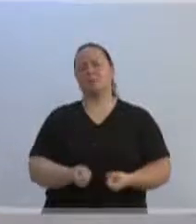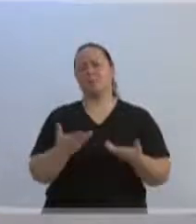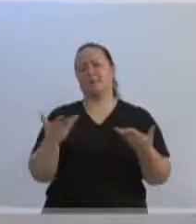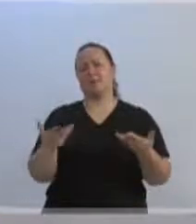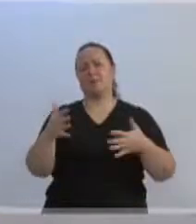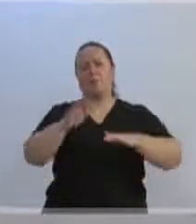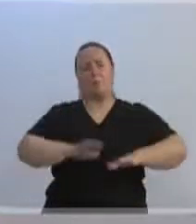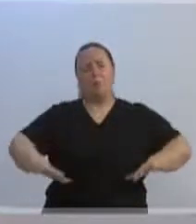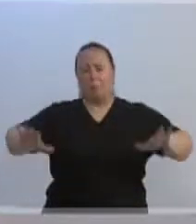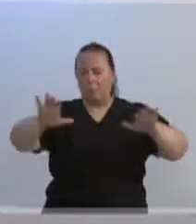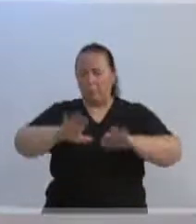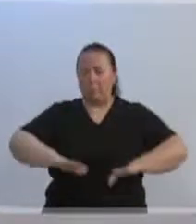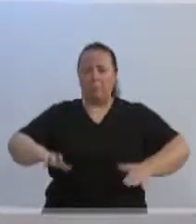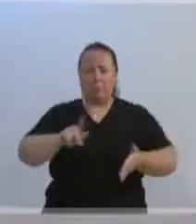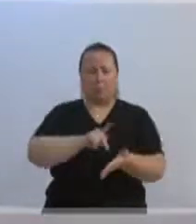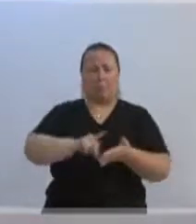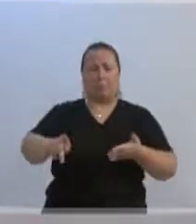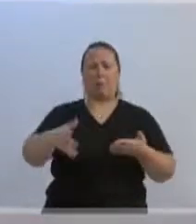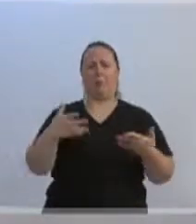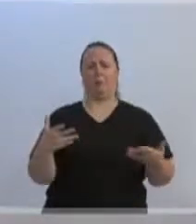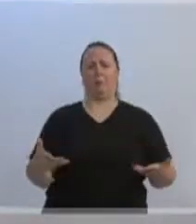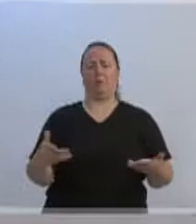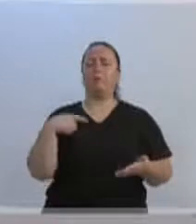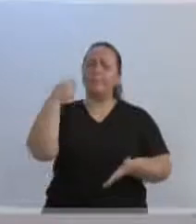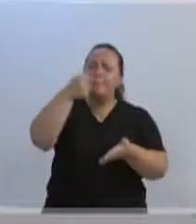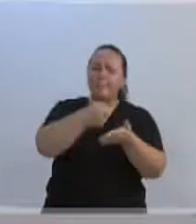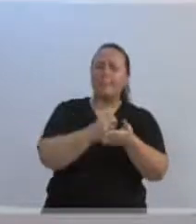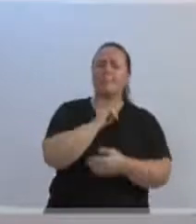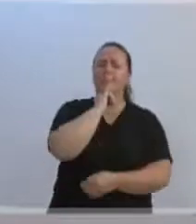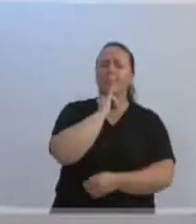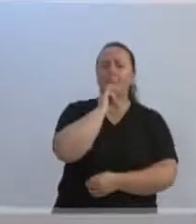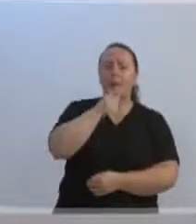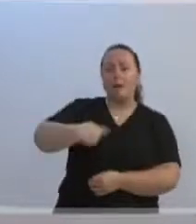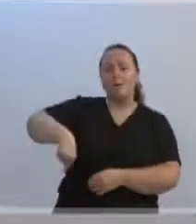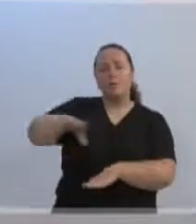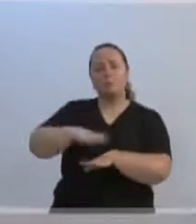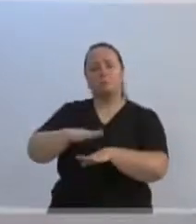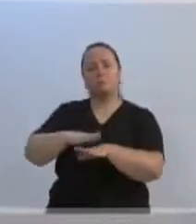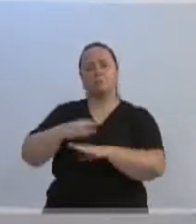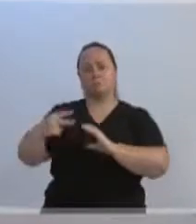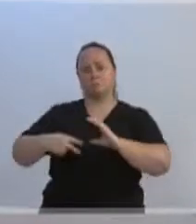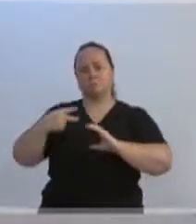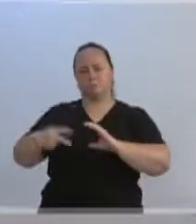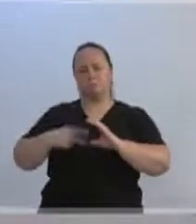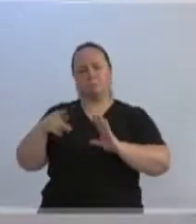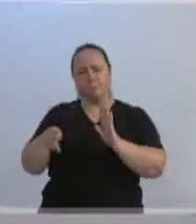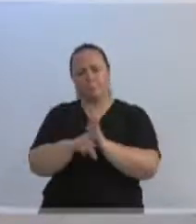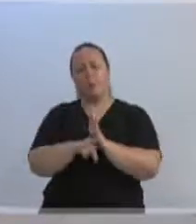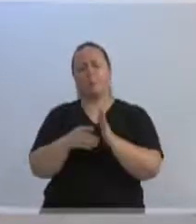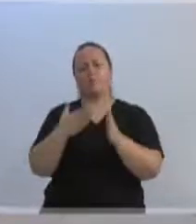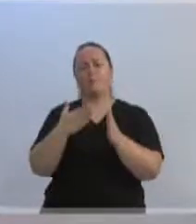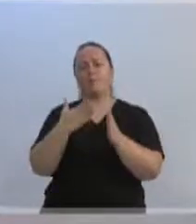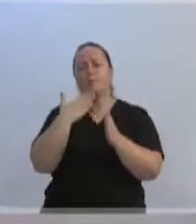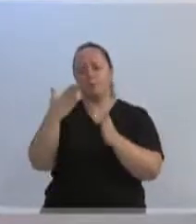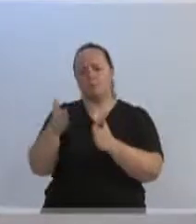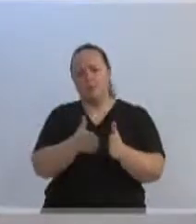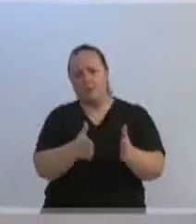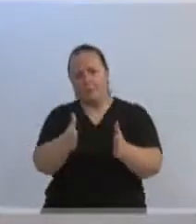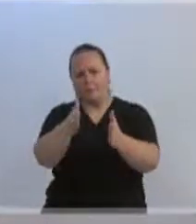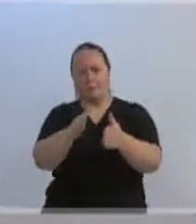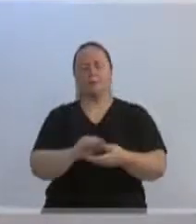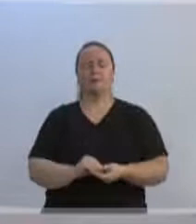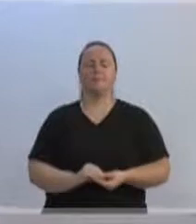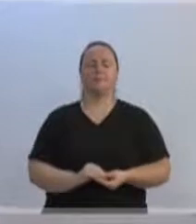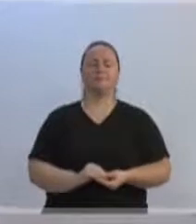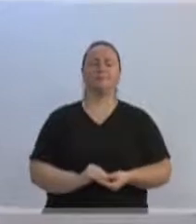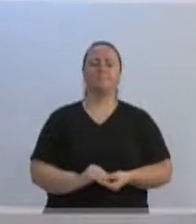atendida está cobrando que ela paga os seus impostos e nós como legislador temos fazer os encaminhamentos temos estamos fazendo esse encaminhamento e o prefeito municipal